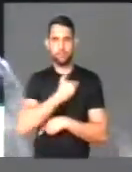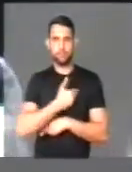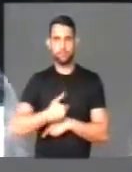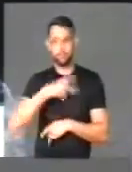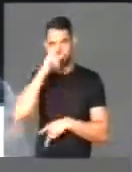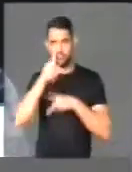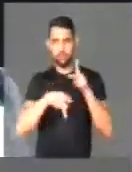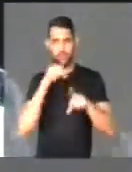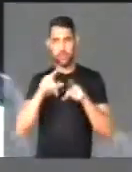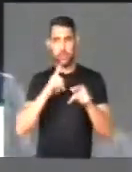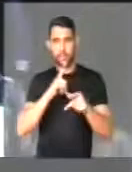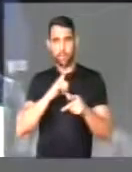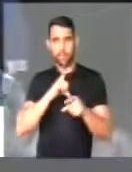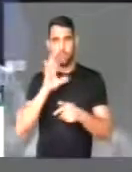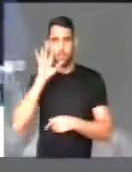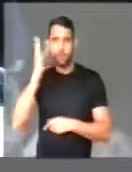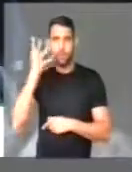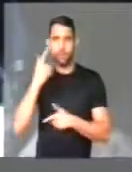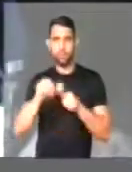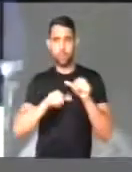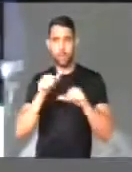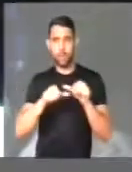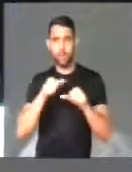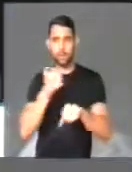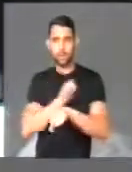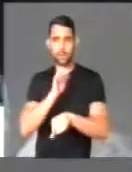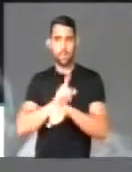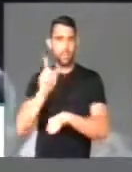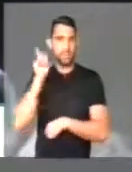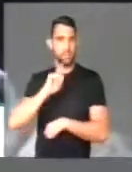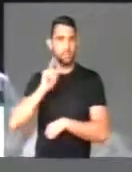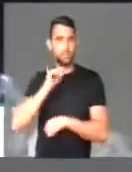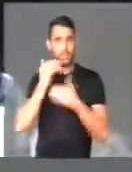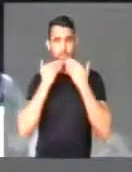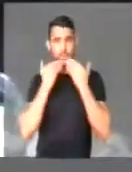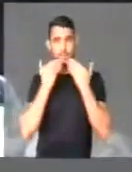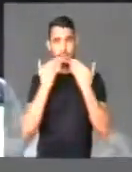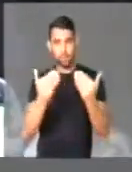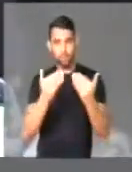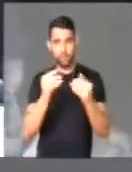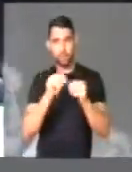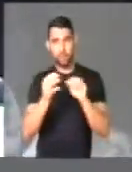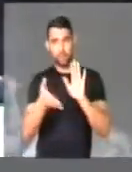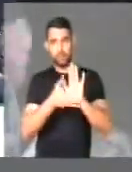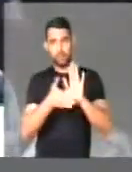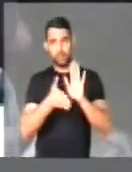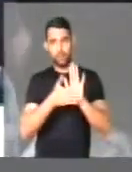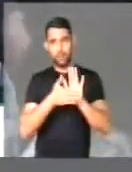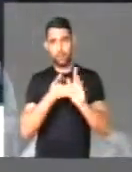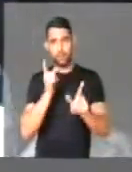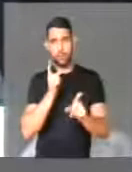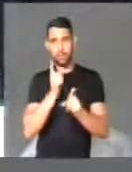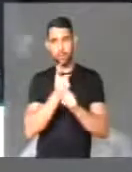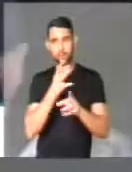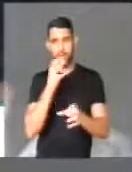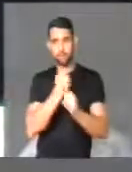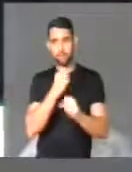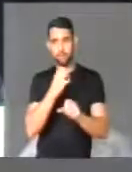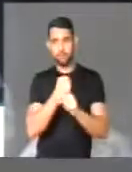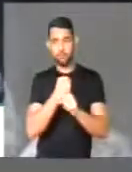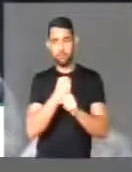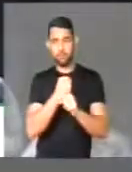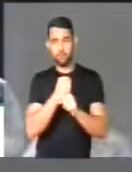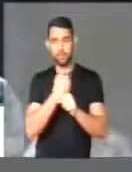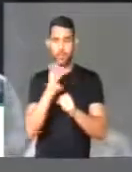brasileiro. Nós temos saída. O Estado de Minas Gerais apresentou uma proposta do encontro de contas